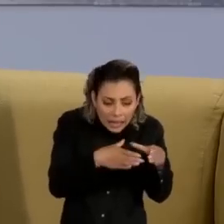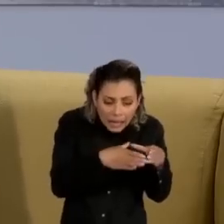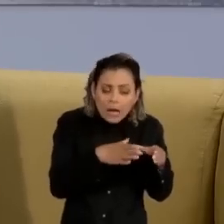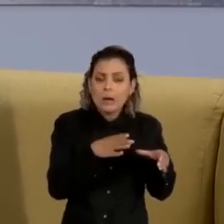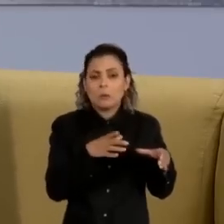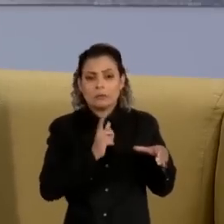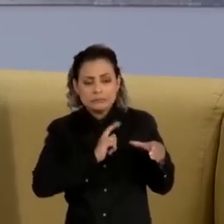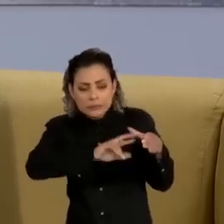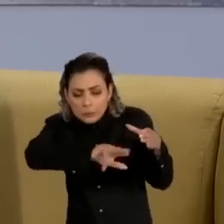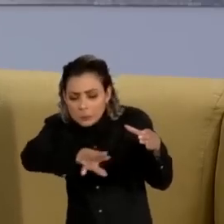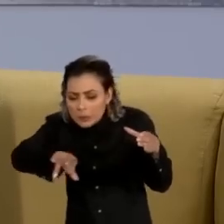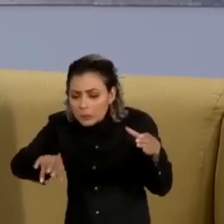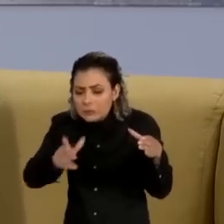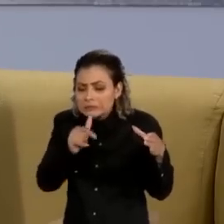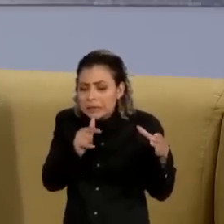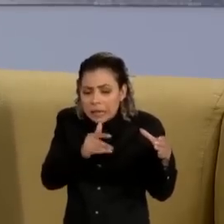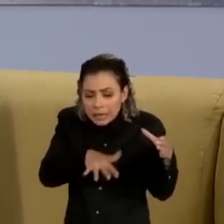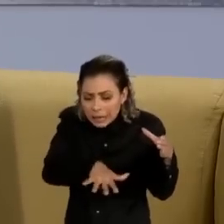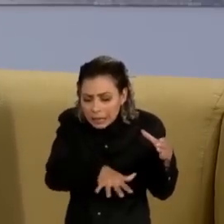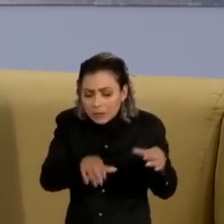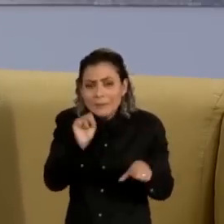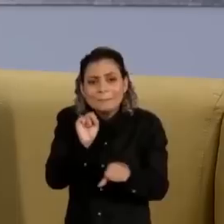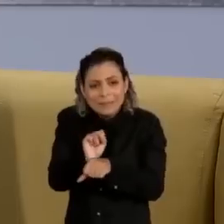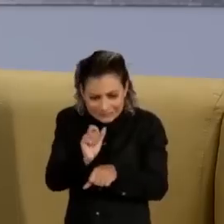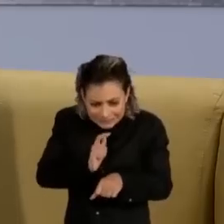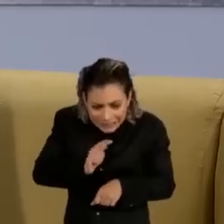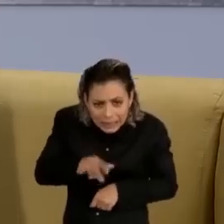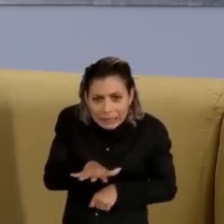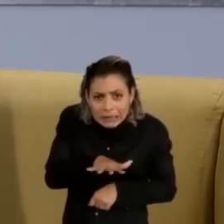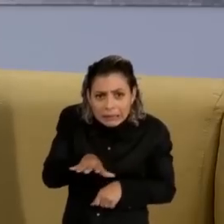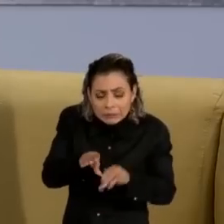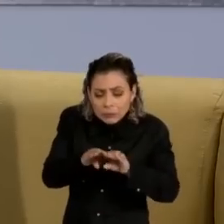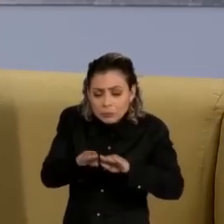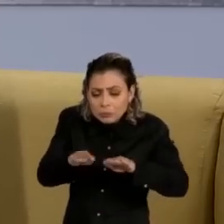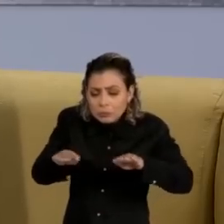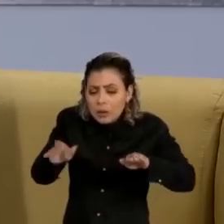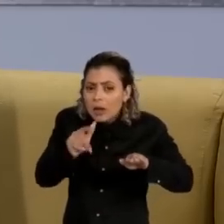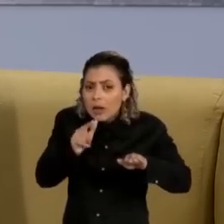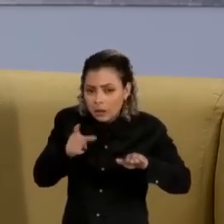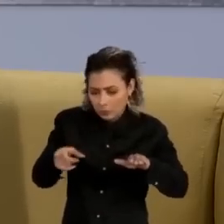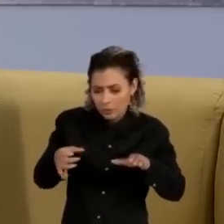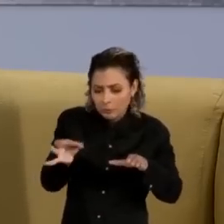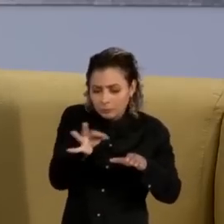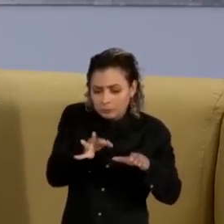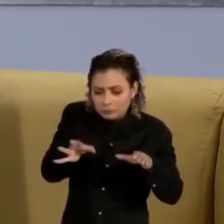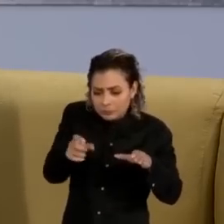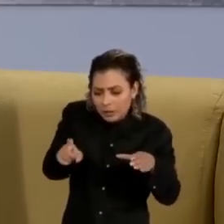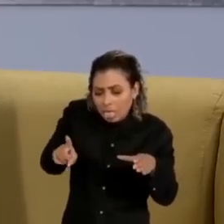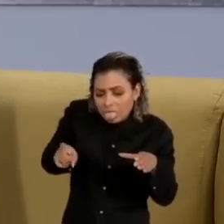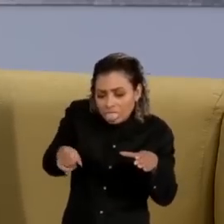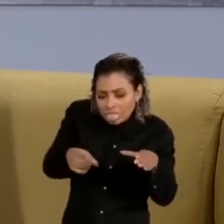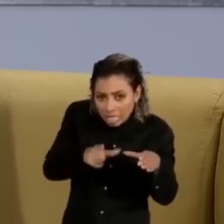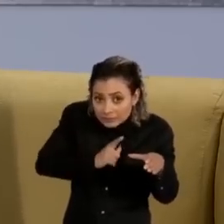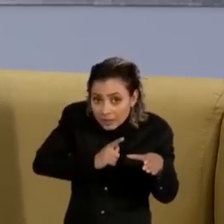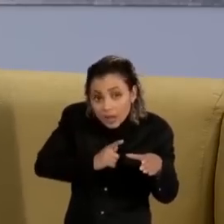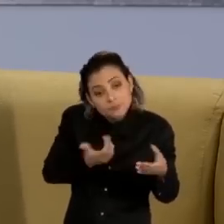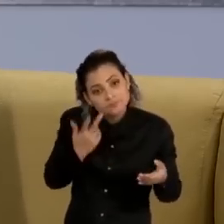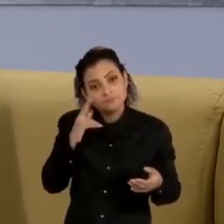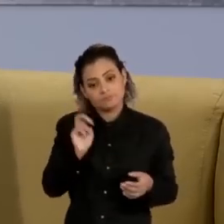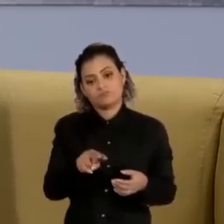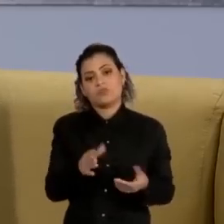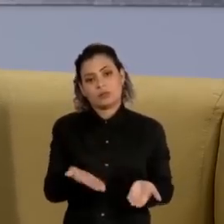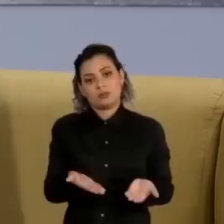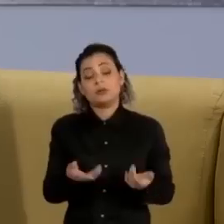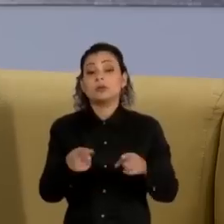local onde ajunte água, onde esteja água parada. Também como proteção individual, pode-se